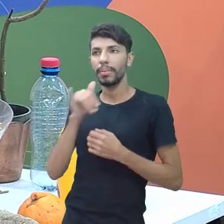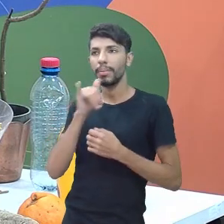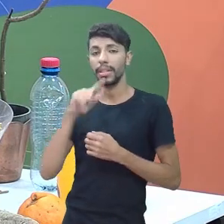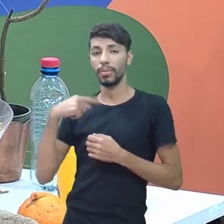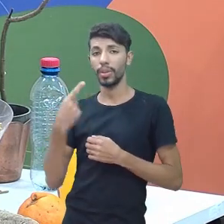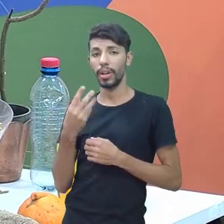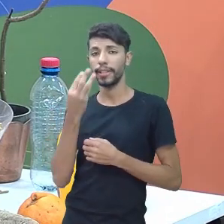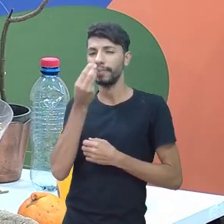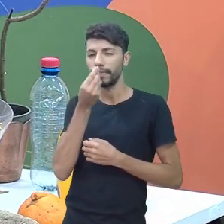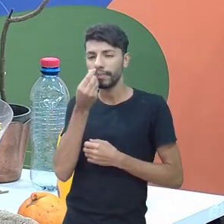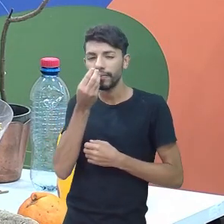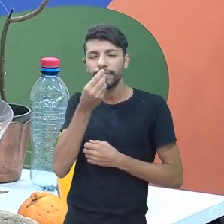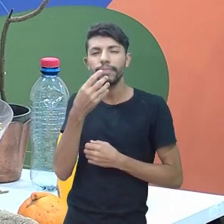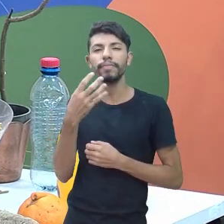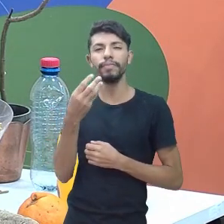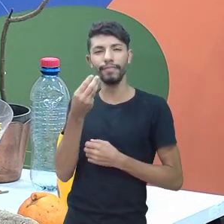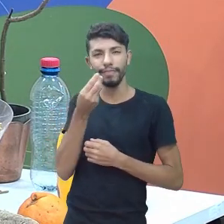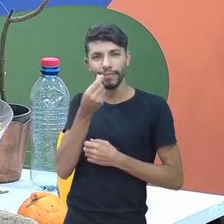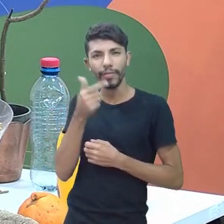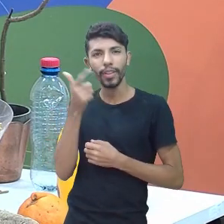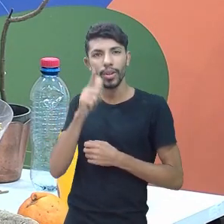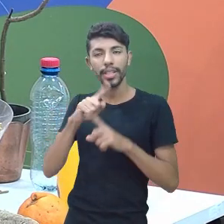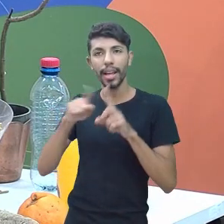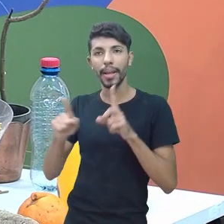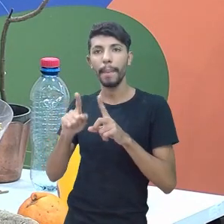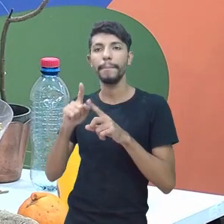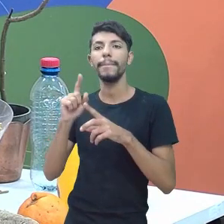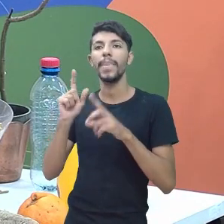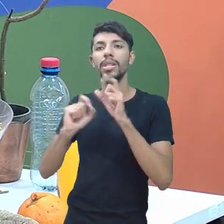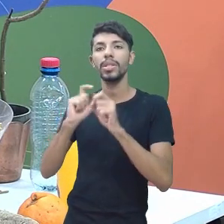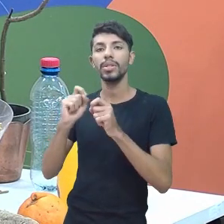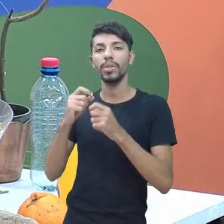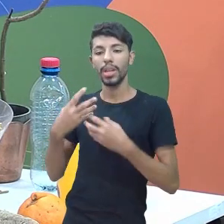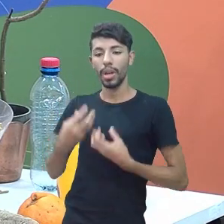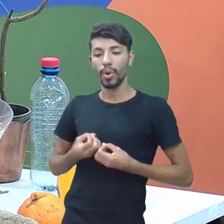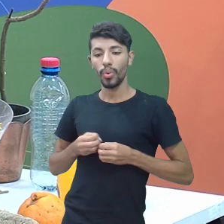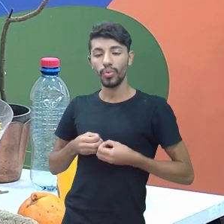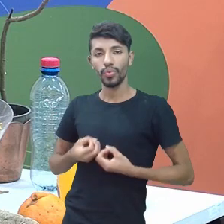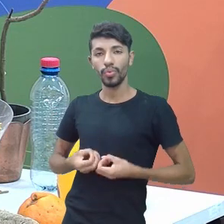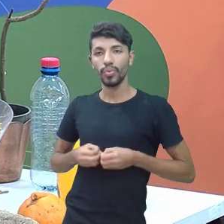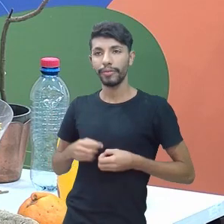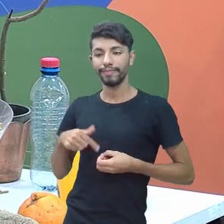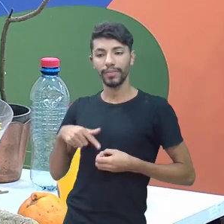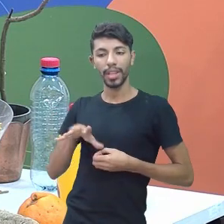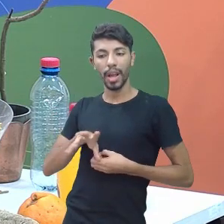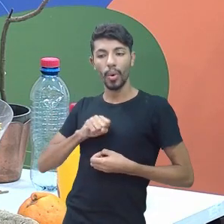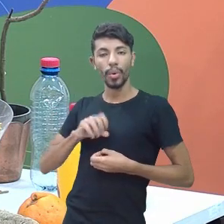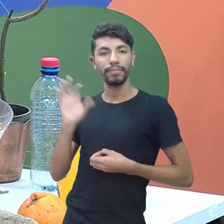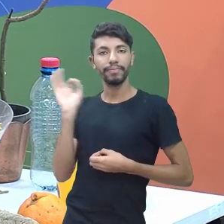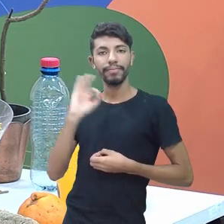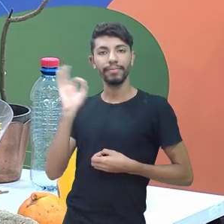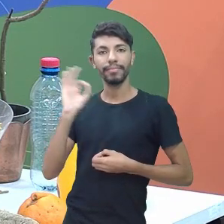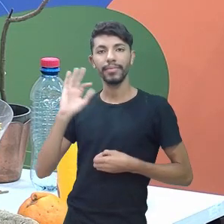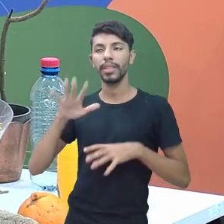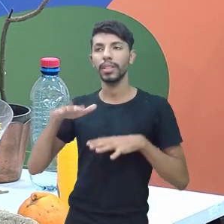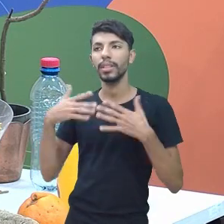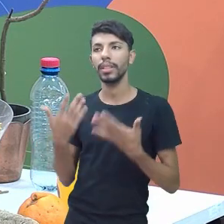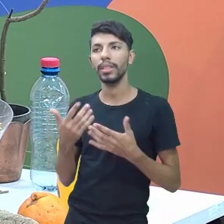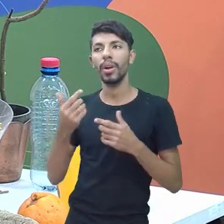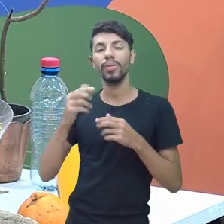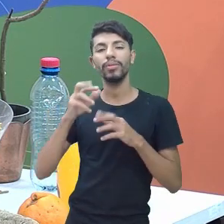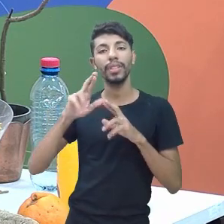absorve. Por isso que não traz essa complicação em relação ao açúcar comum, ao açúcar de cana-de-açúcar, como é o